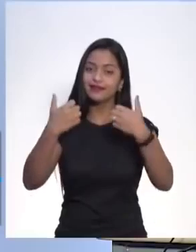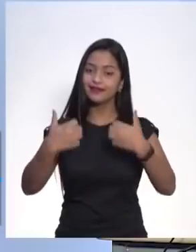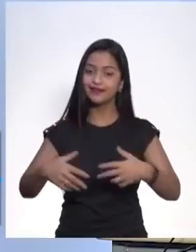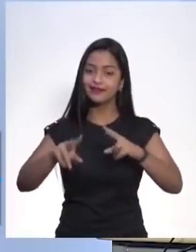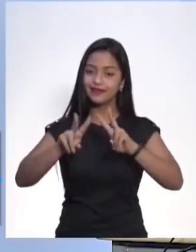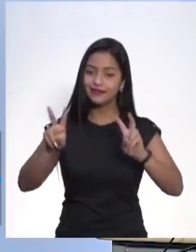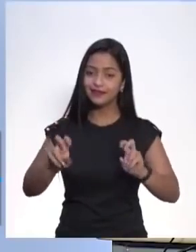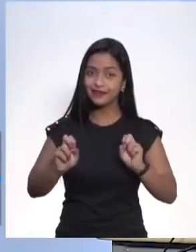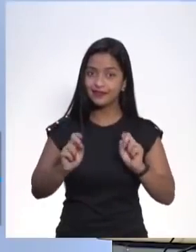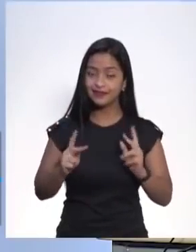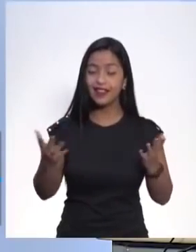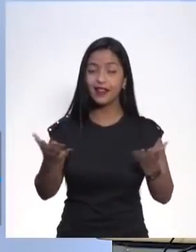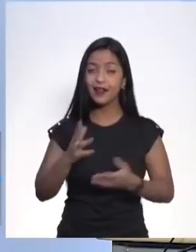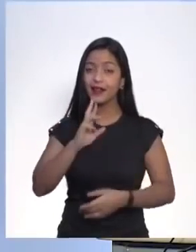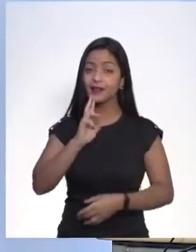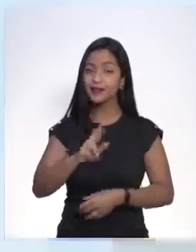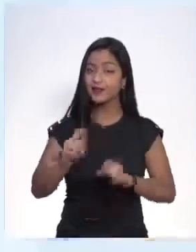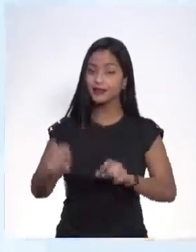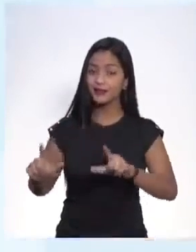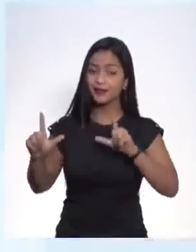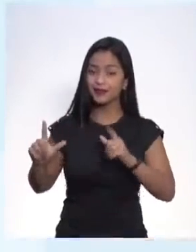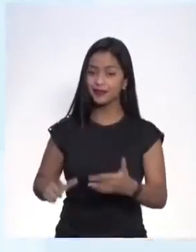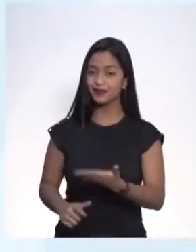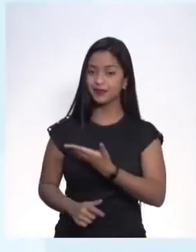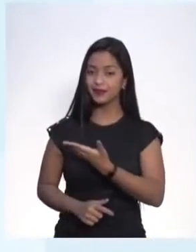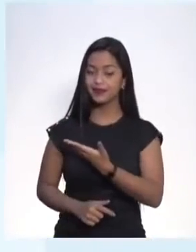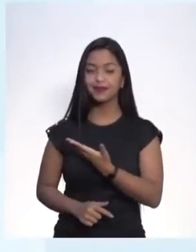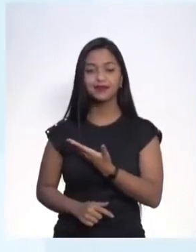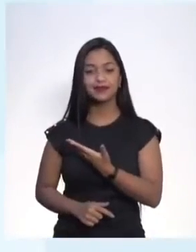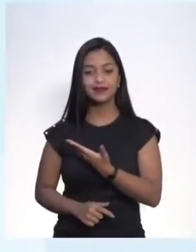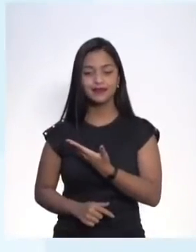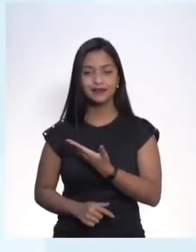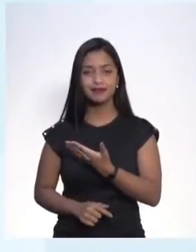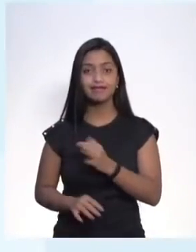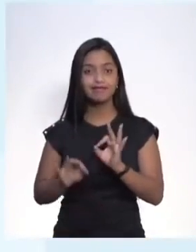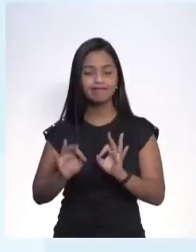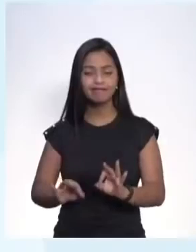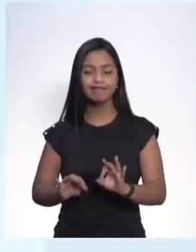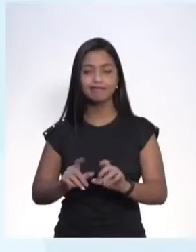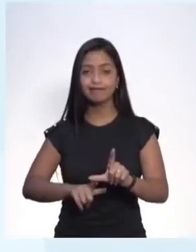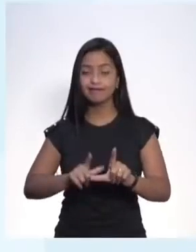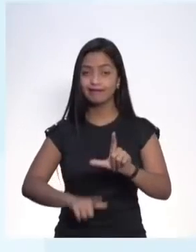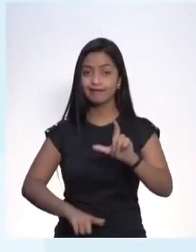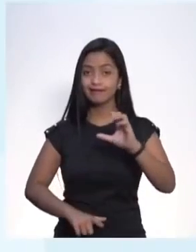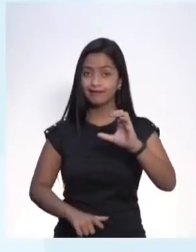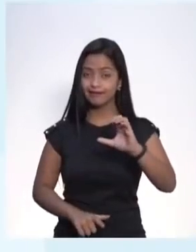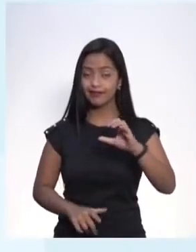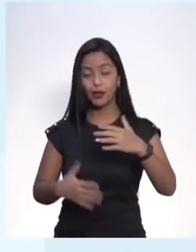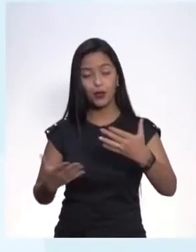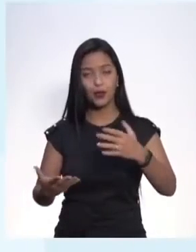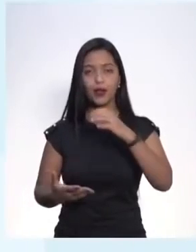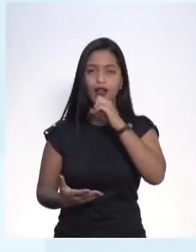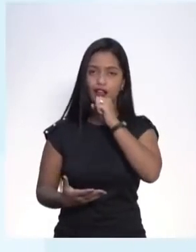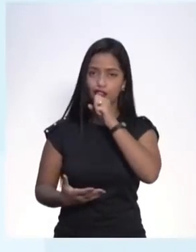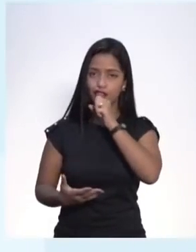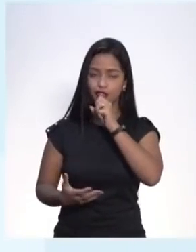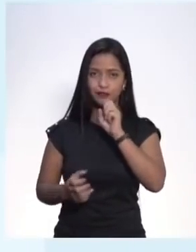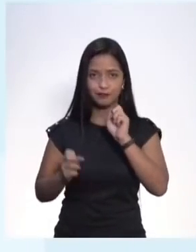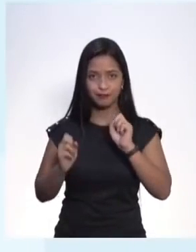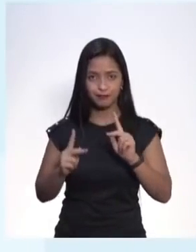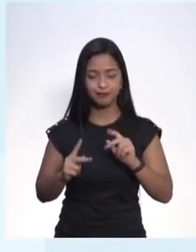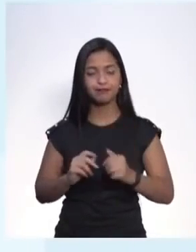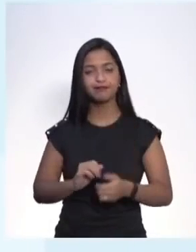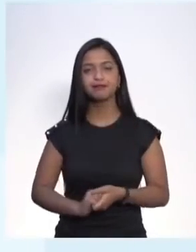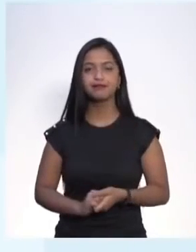Então vamos subir a resposta. Então a resposta aí vai aparecer para vocês. É a C, ou laranja, né? Como muitos comentaram, né, Ana?